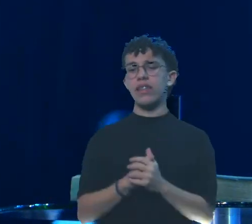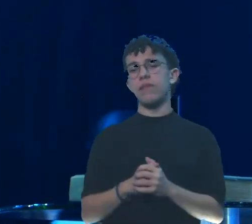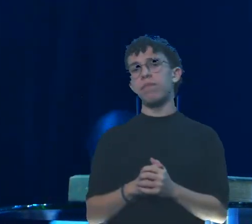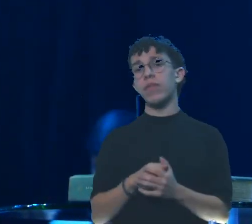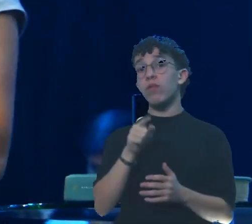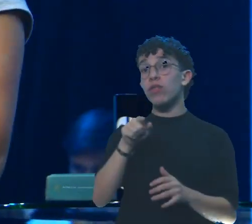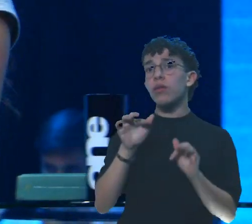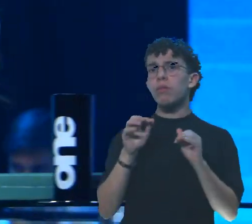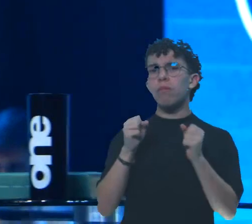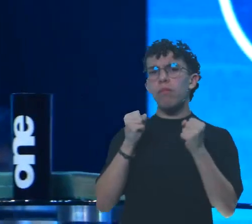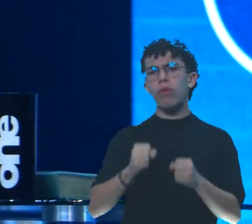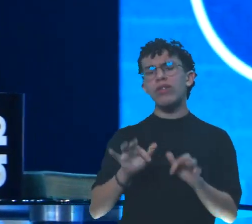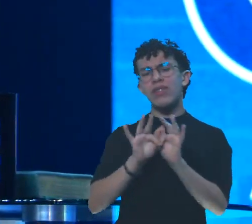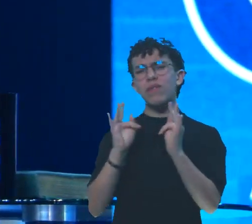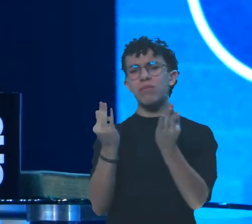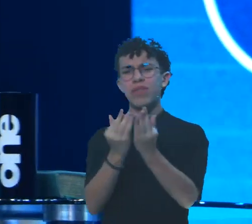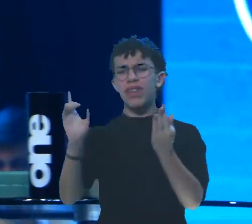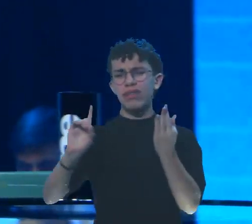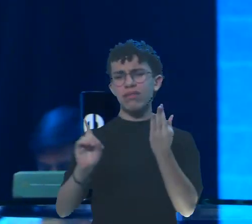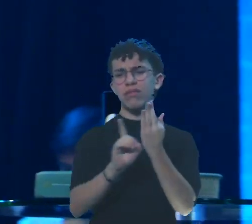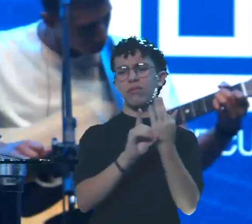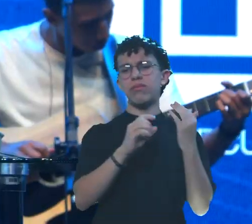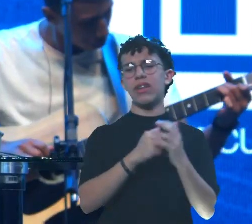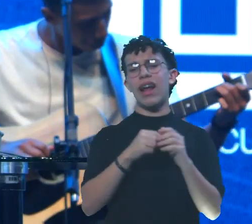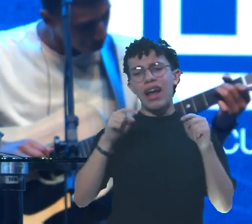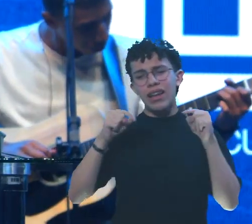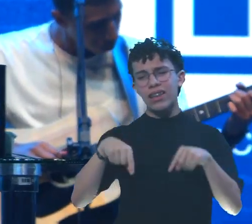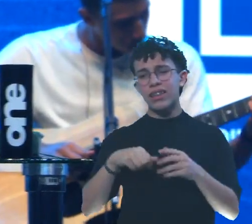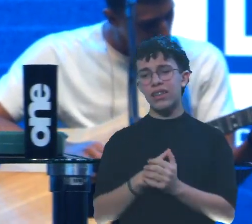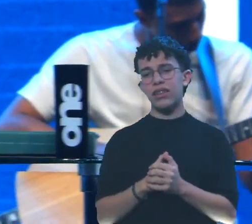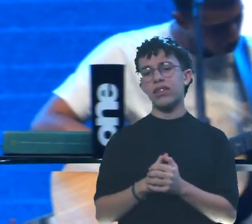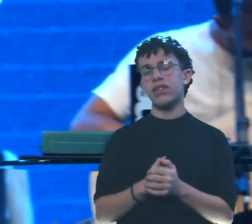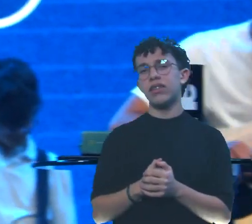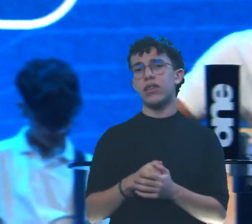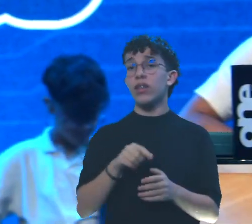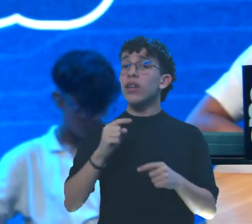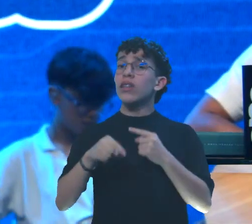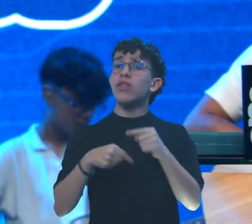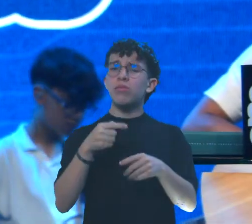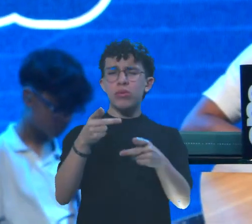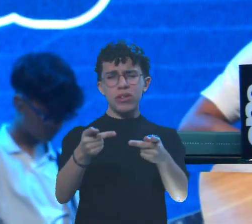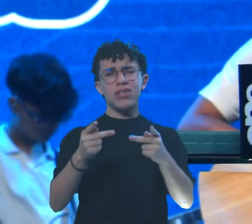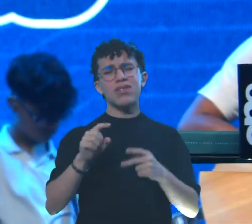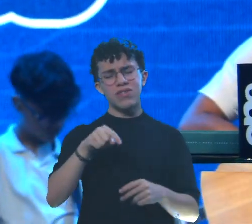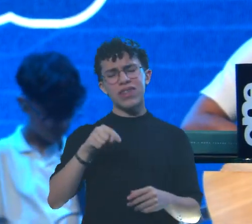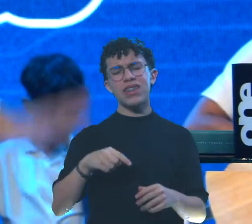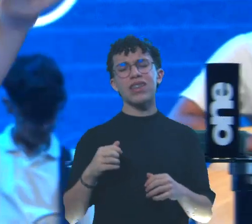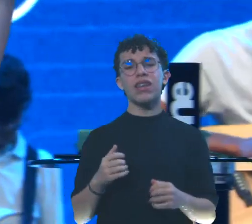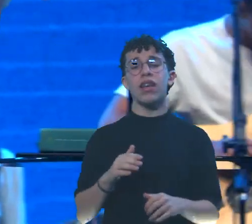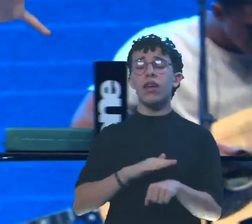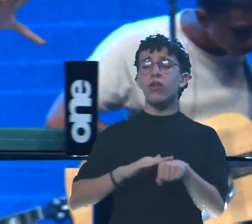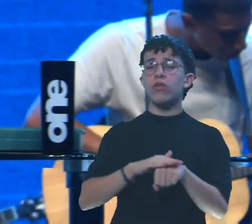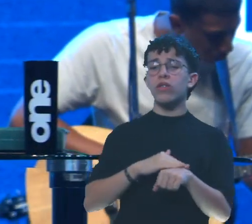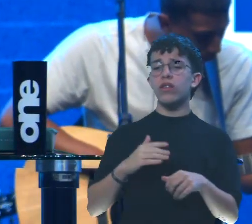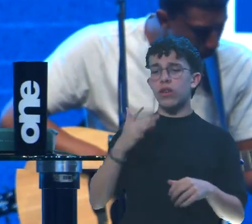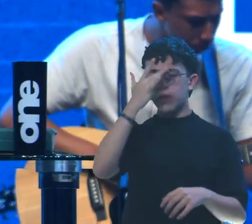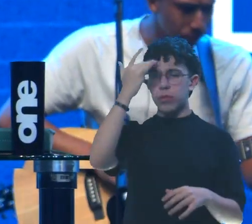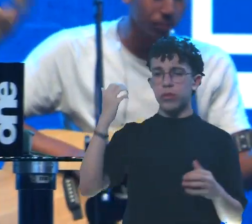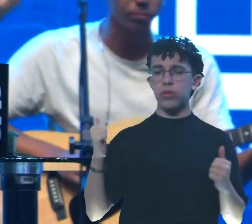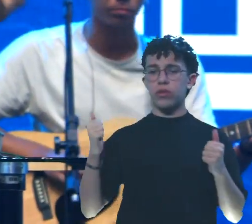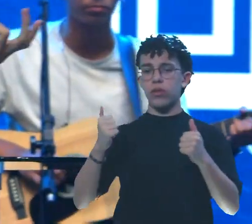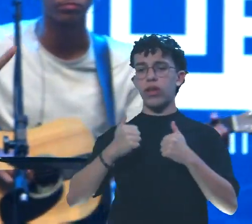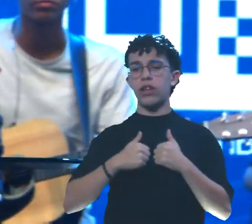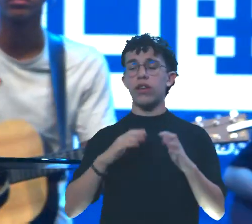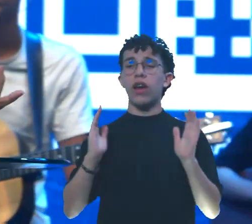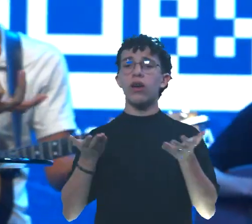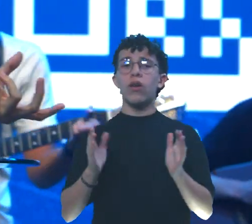uma família aqui. Se você está aí na galeria também, depois vem aqui e conversa com os nossos conselheiros. Eu queria pedir agora,